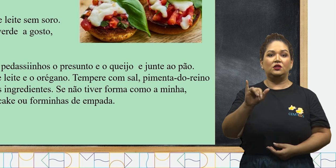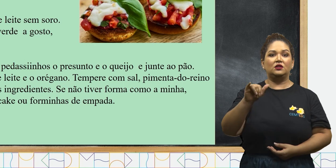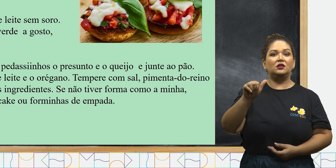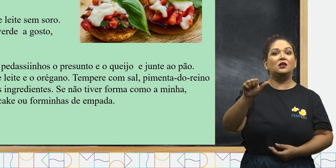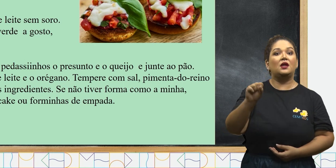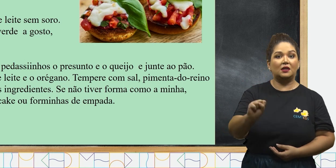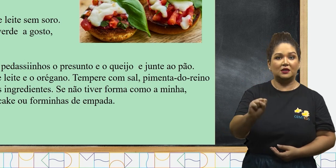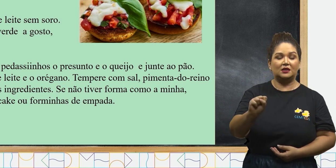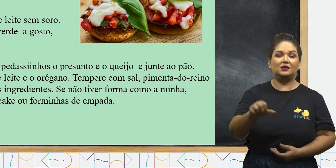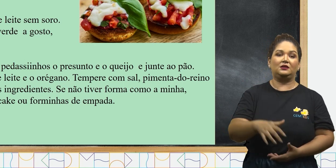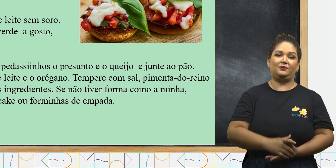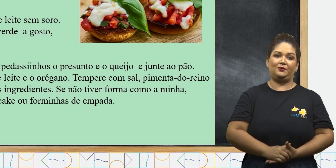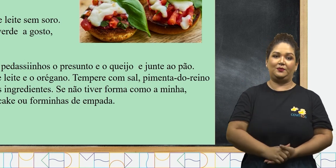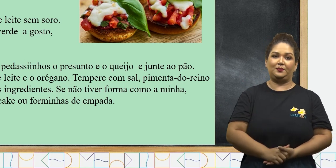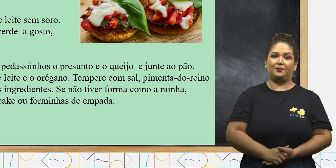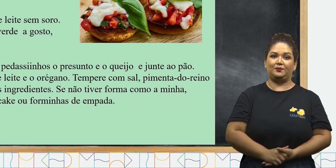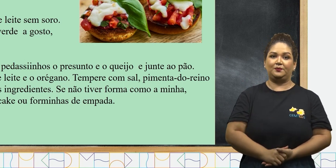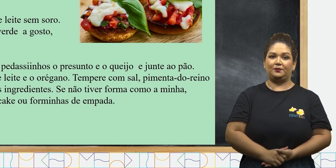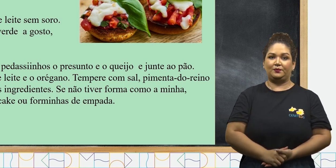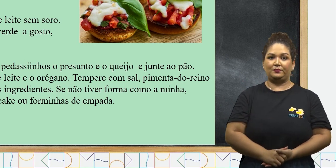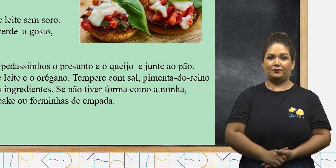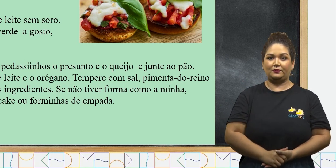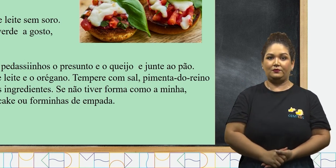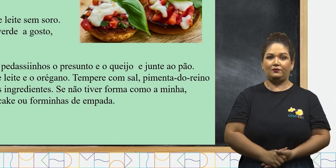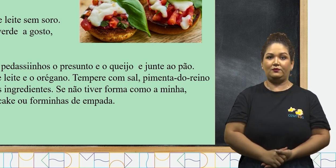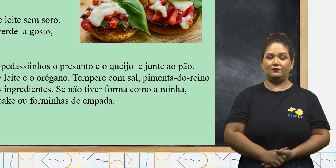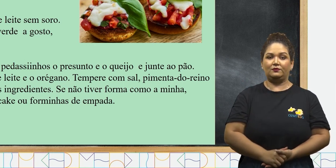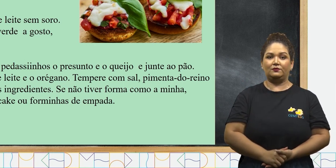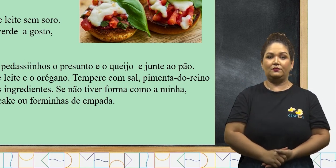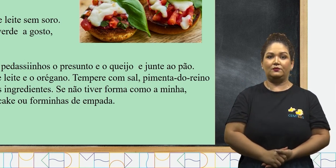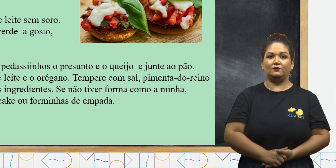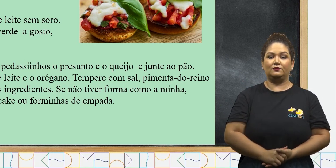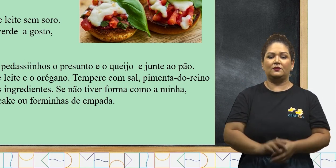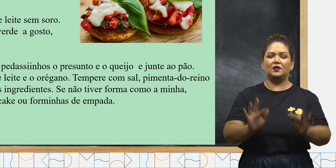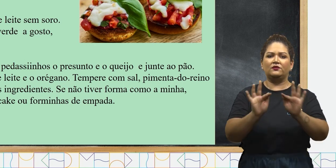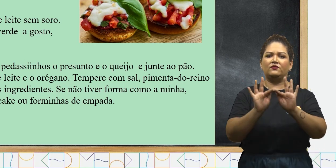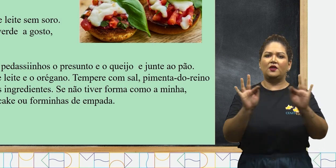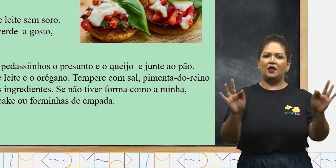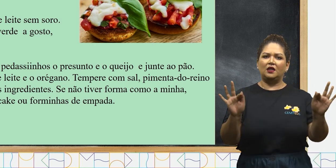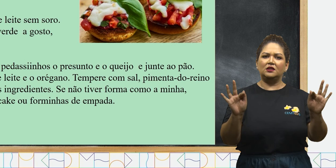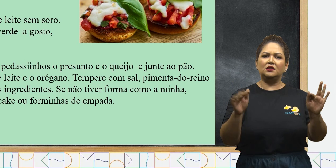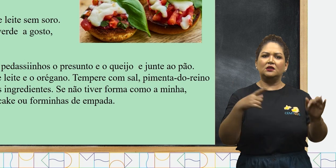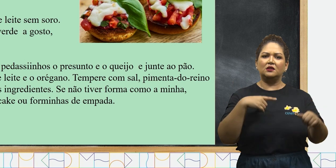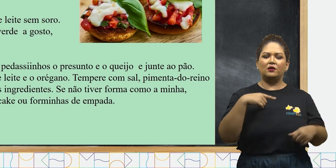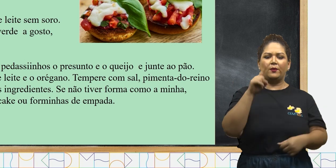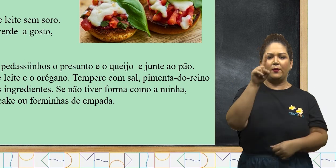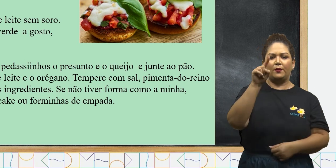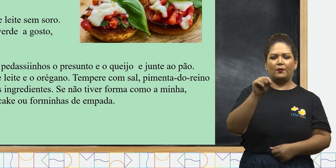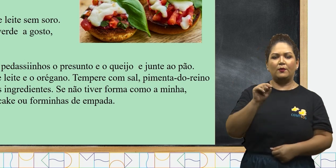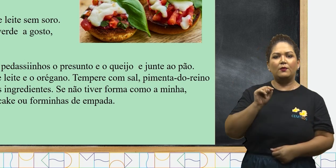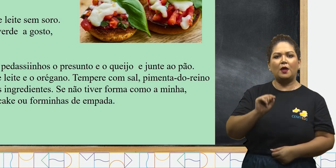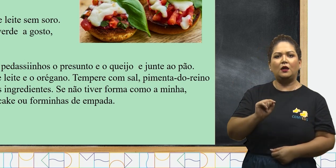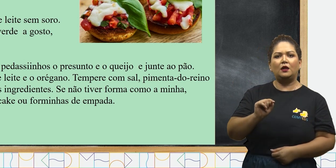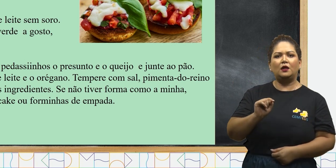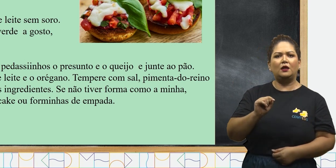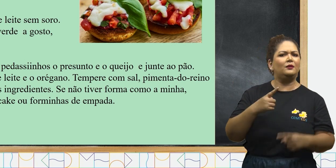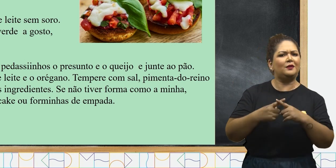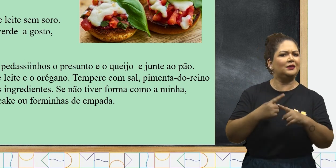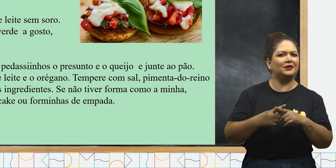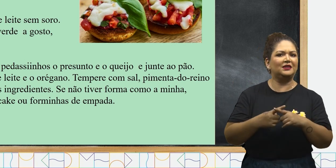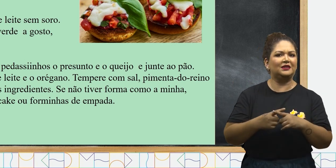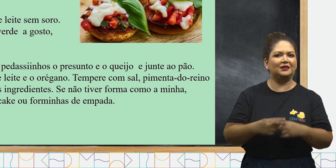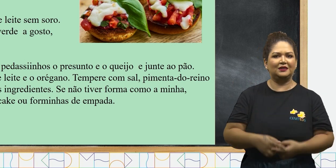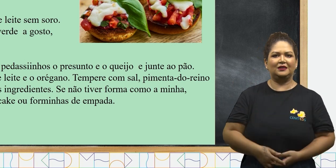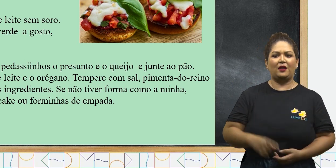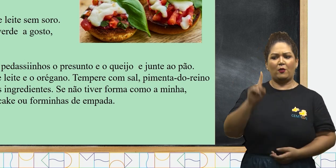fatias. Segundo erro que nós temos aqui: ponto de exclamação ao final da frase. Por qual